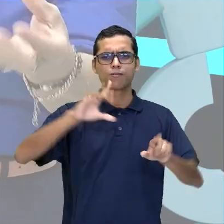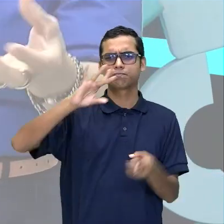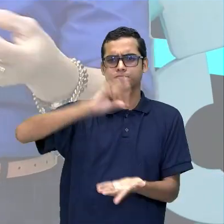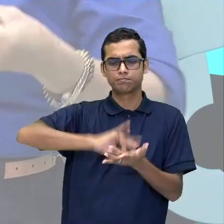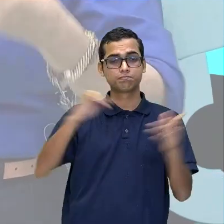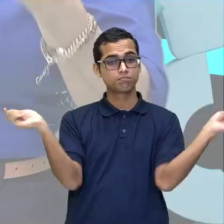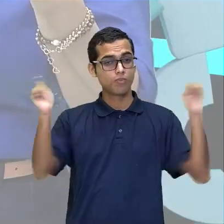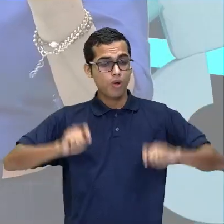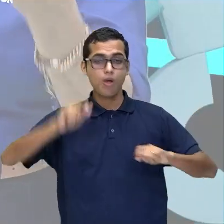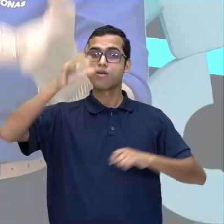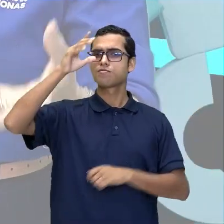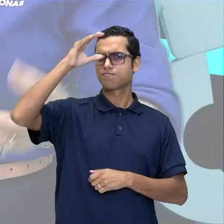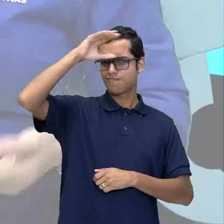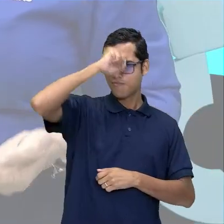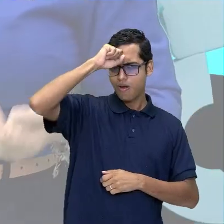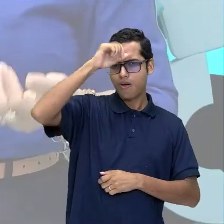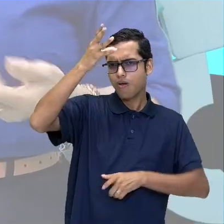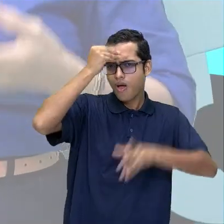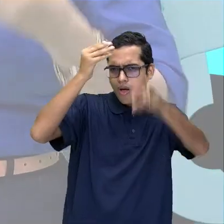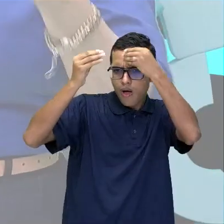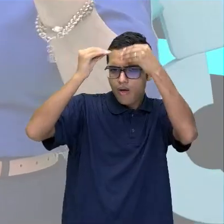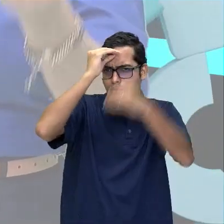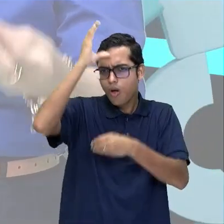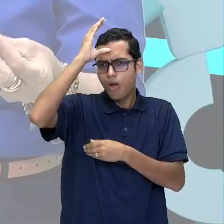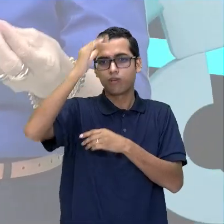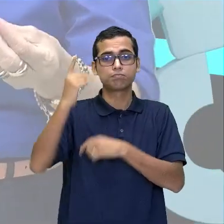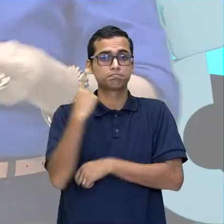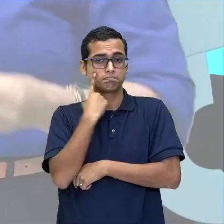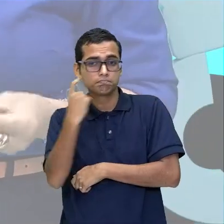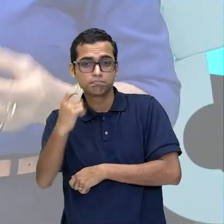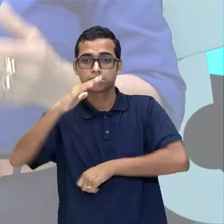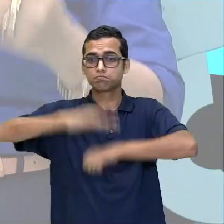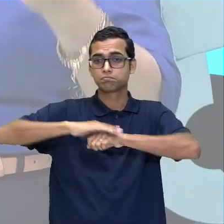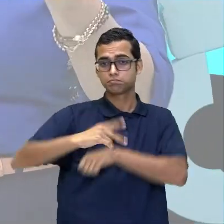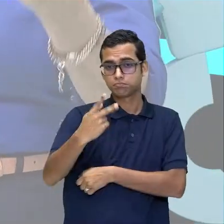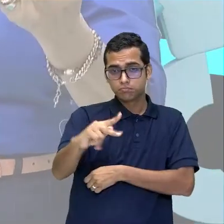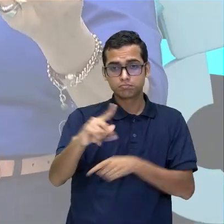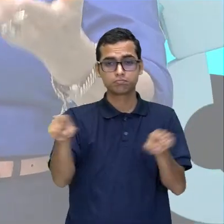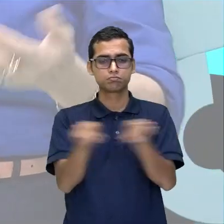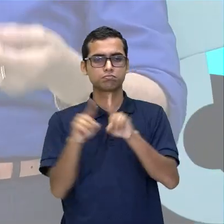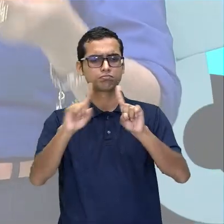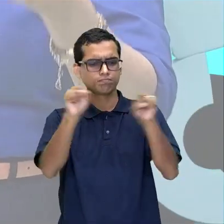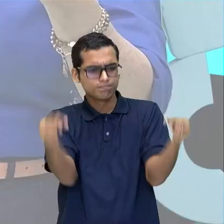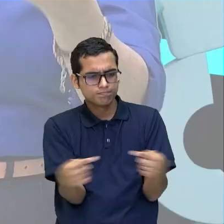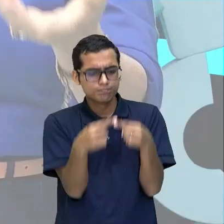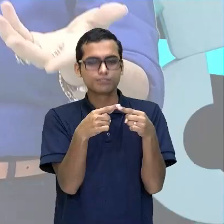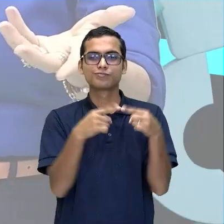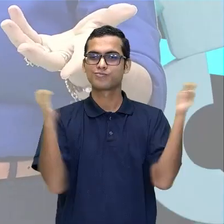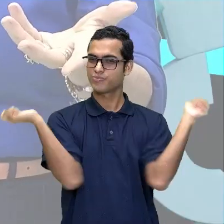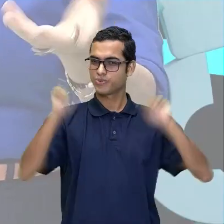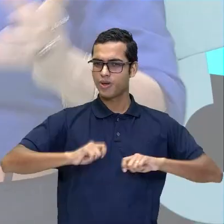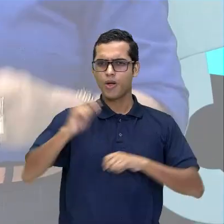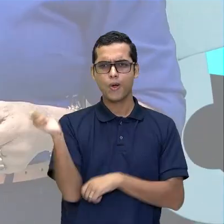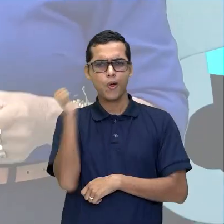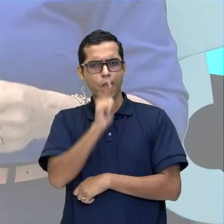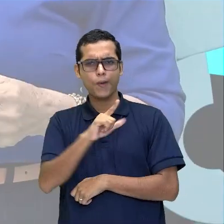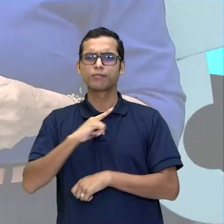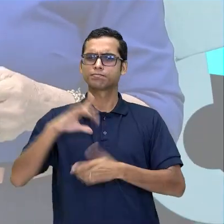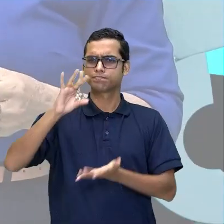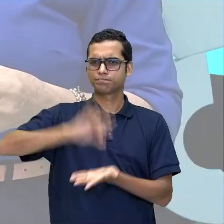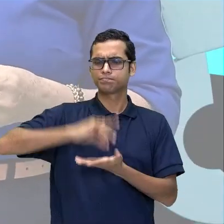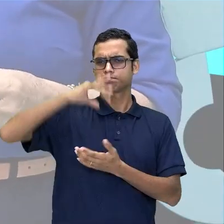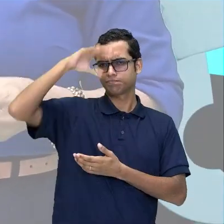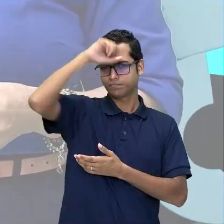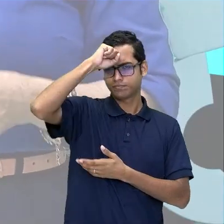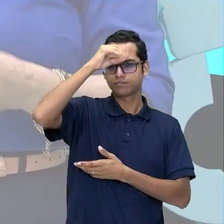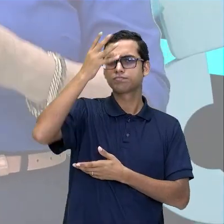pode, né, conforme os seus interesses, as suas necessidades, buscar para aprender, pode estudar